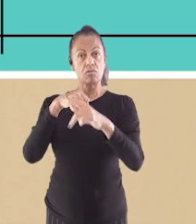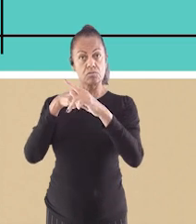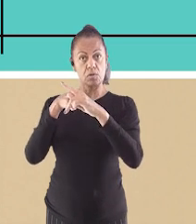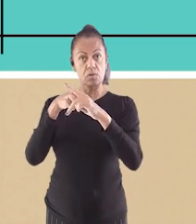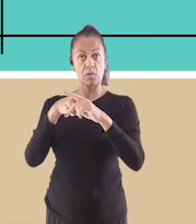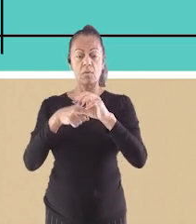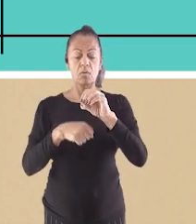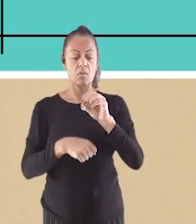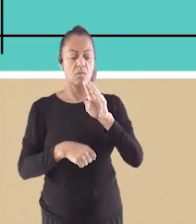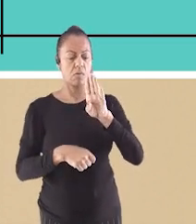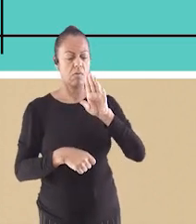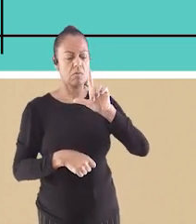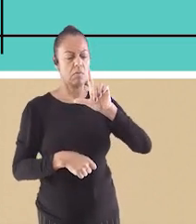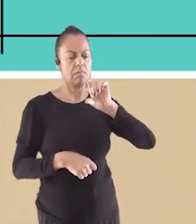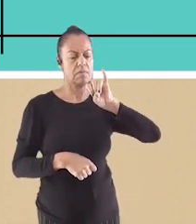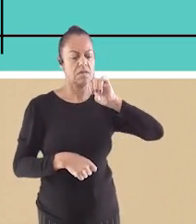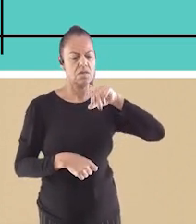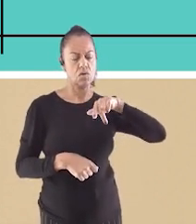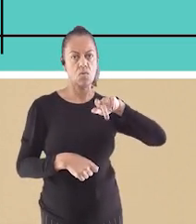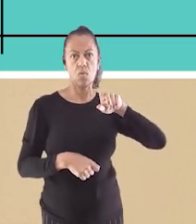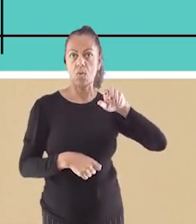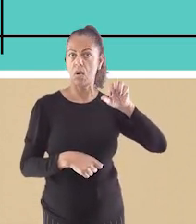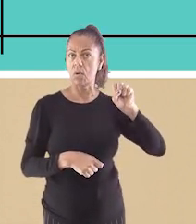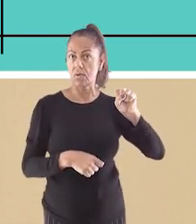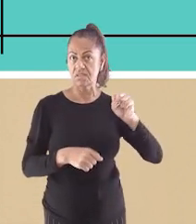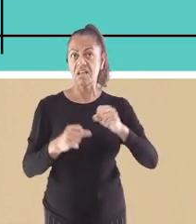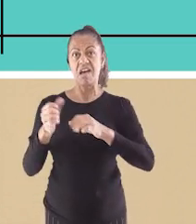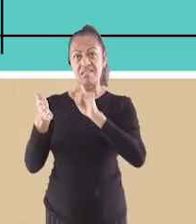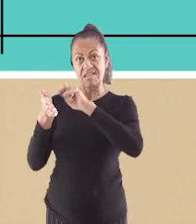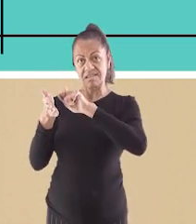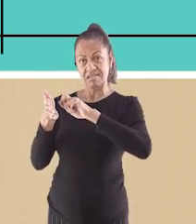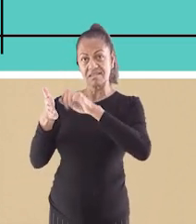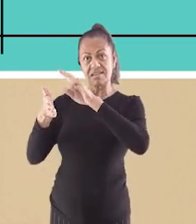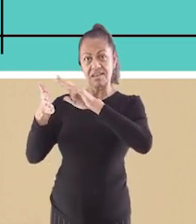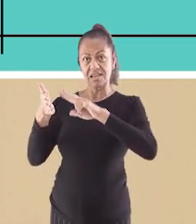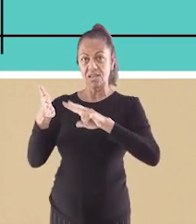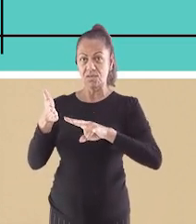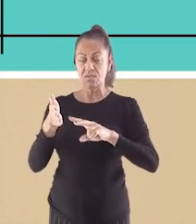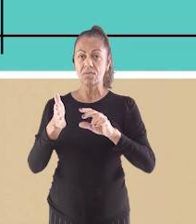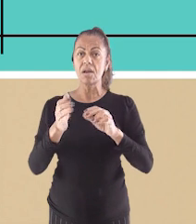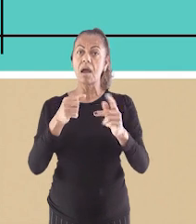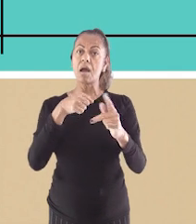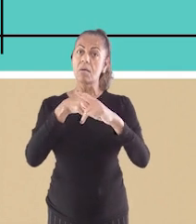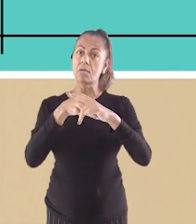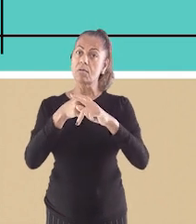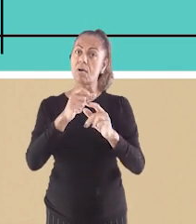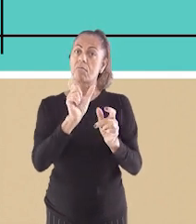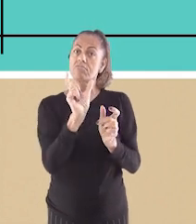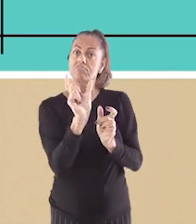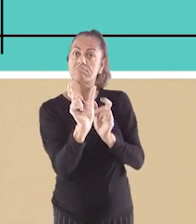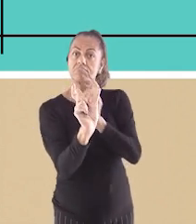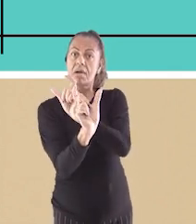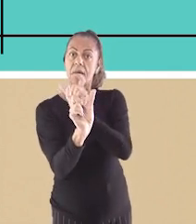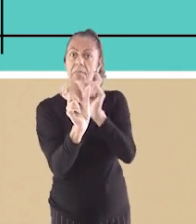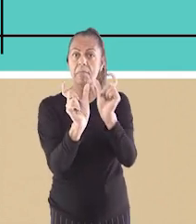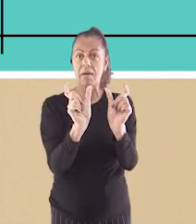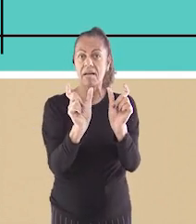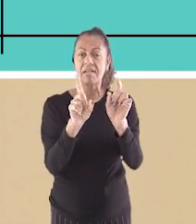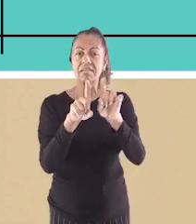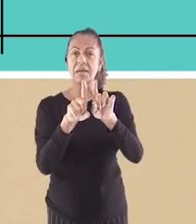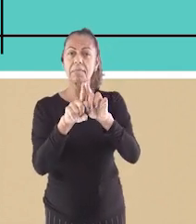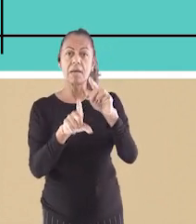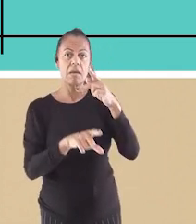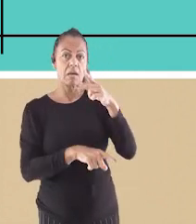pronomes oblíquos na escrita e leitura, bem como a necessidade do uso correto da colocação pronominal, além de destacar